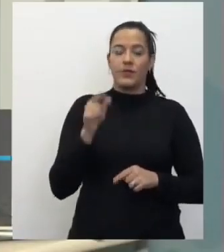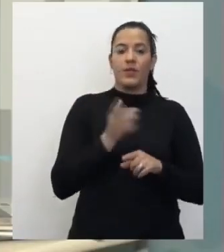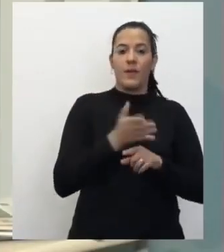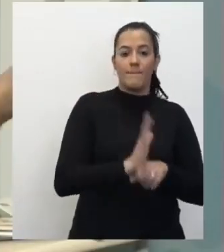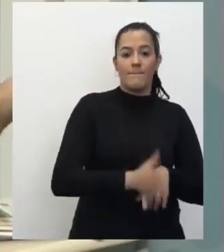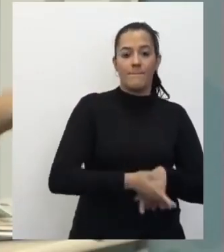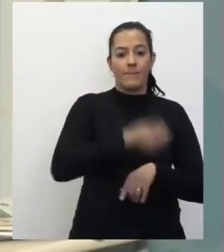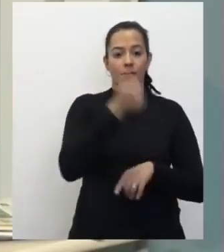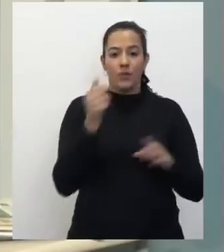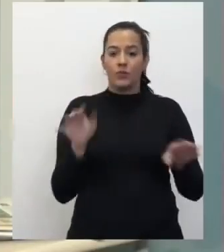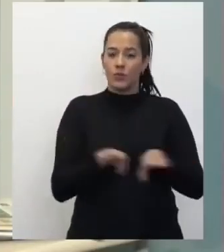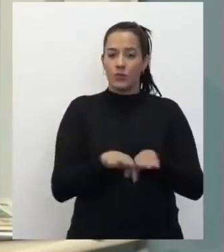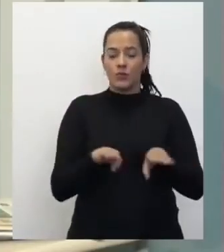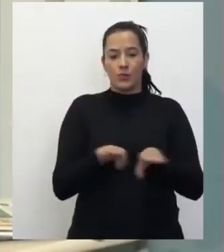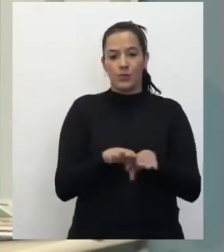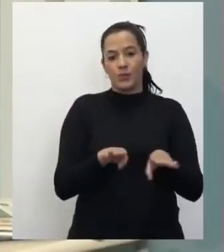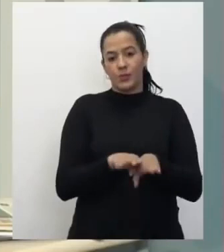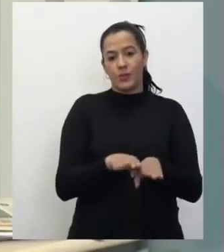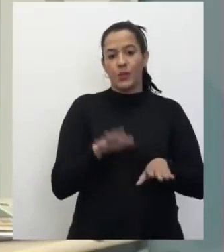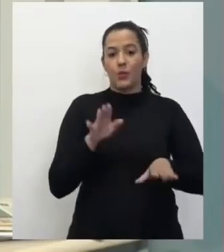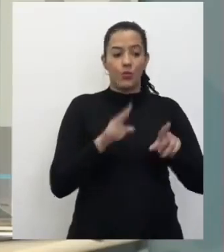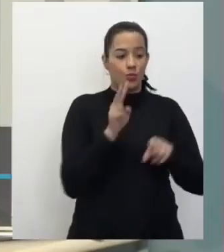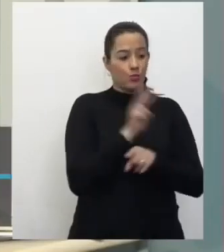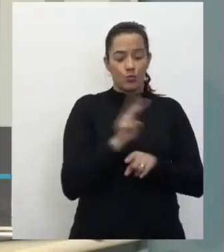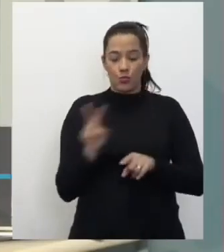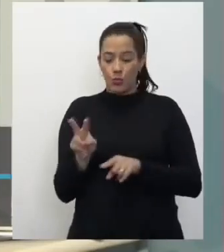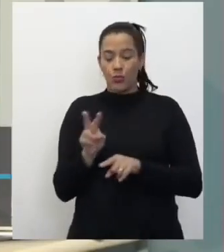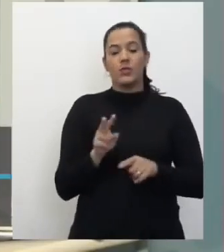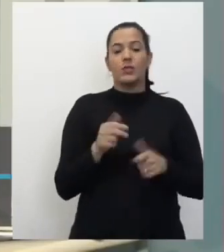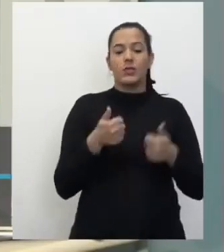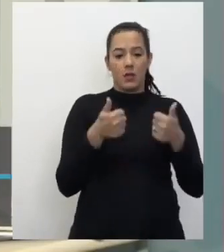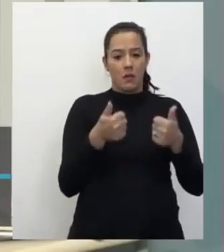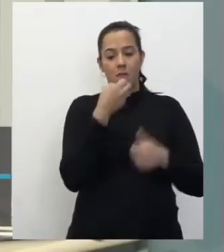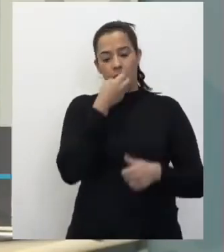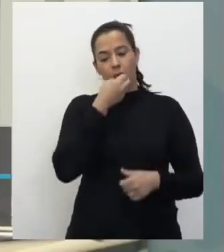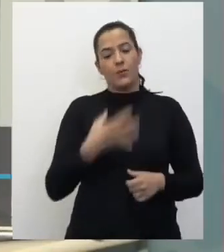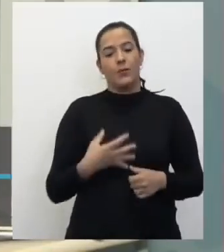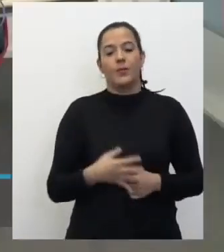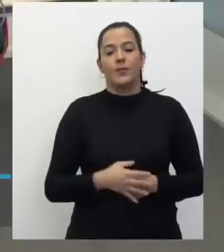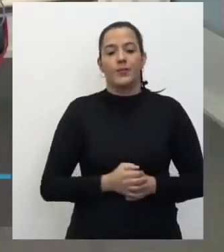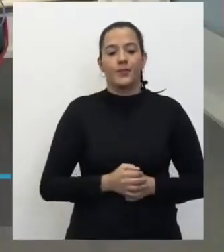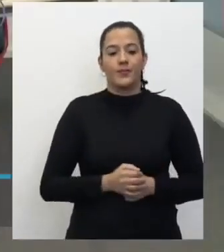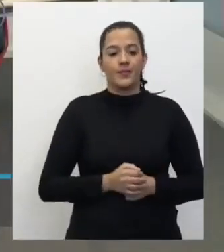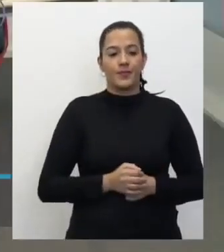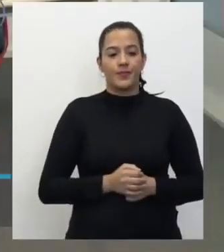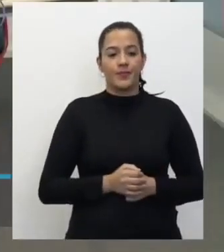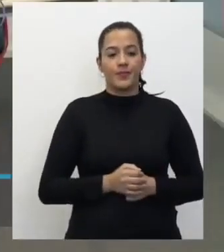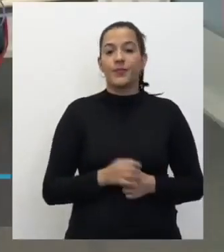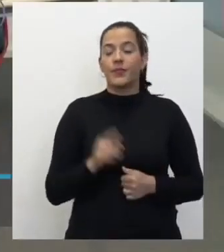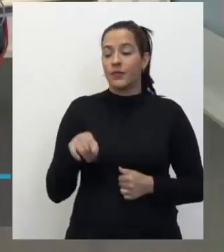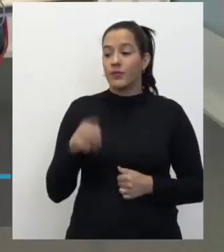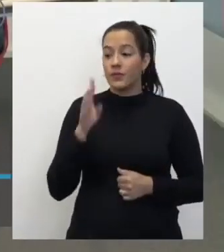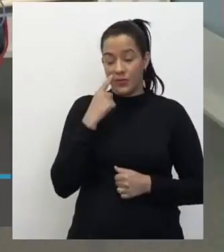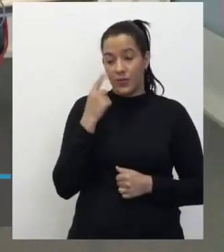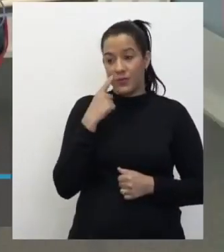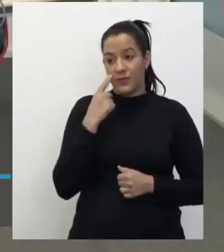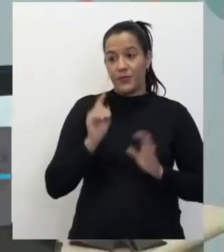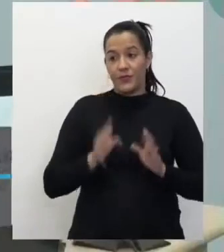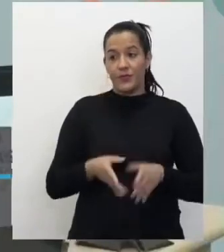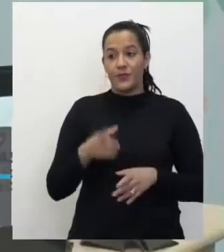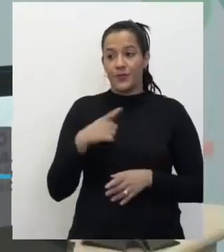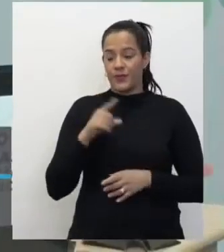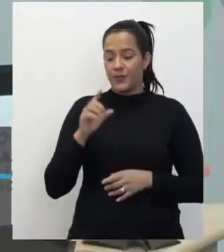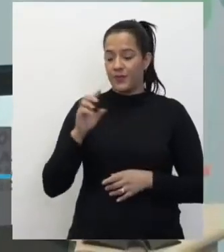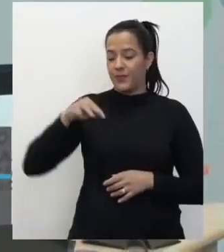bom quanto o livro. Ela disse que ver os dois é imprescindível. É verdade, eu também Agora, concordo você com já ela. viu Macbeth? Do